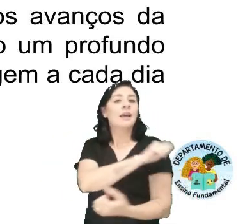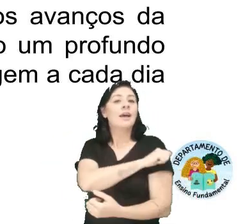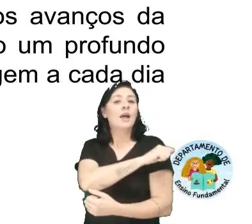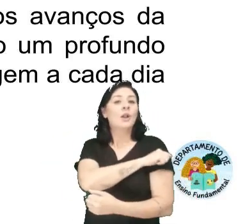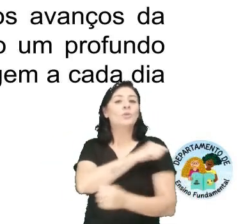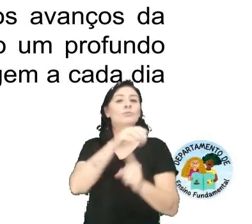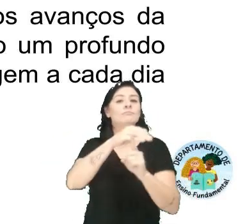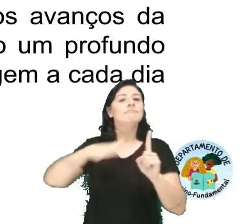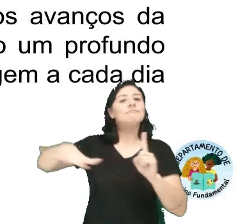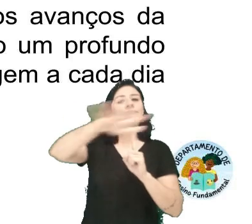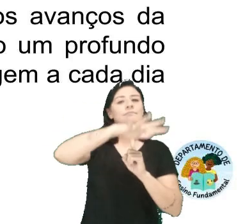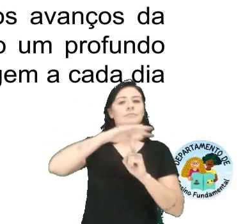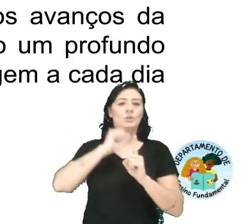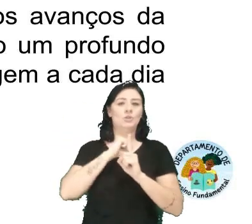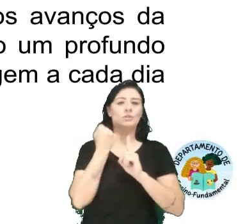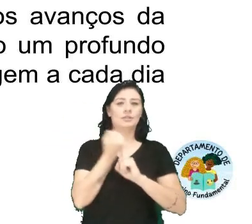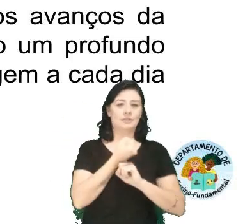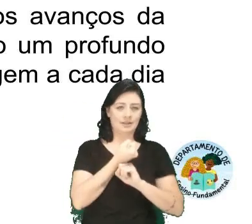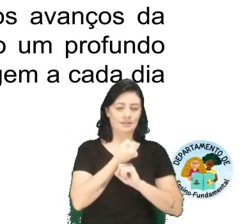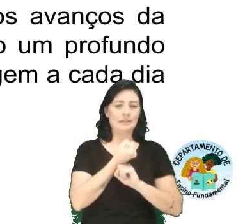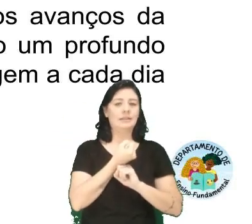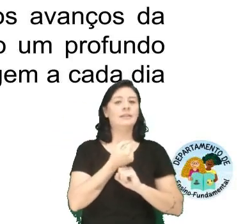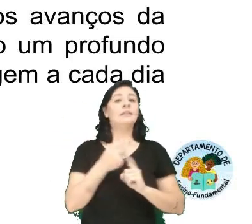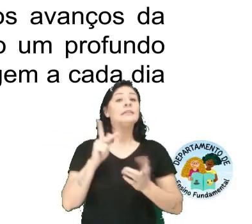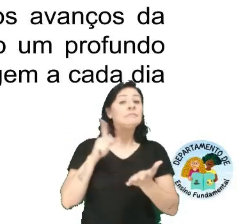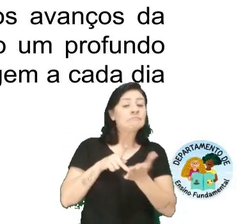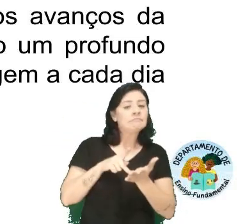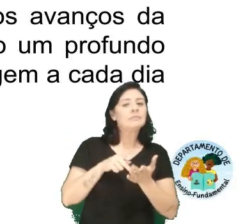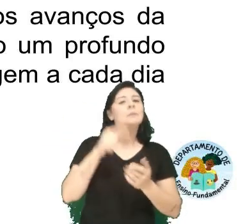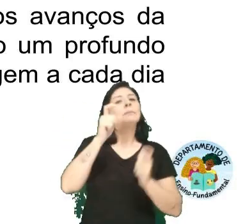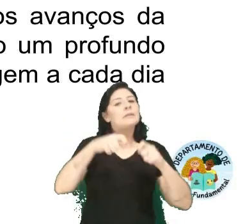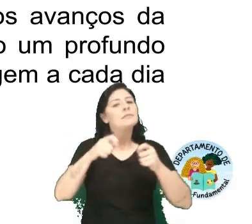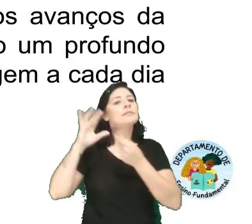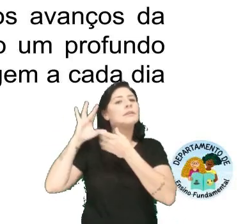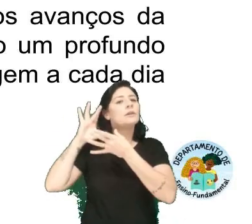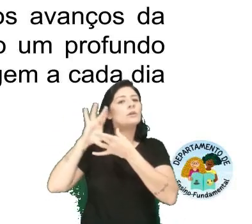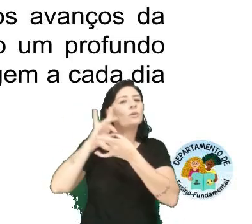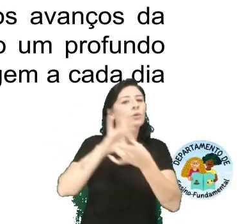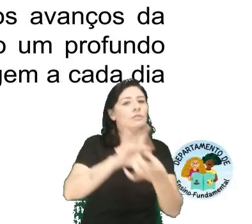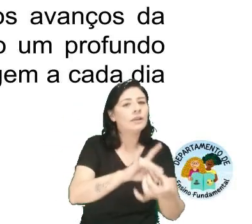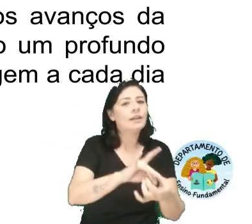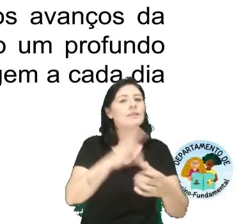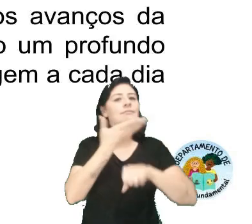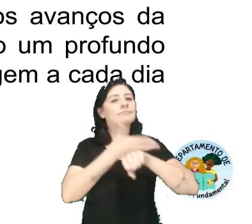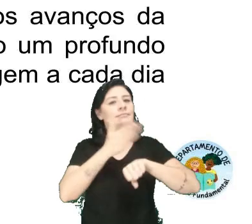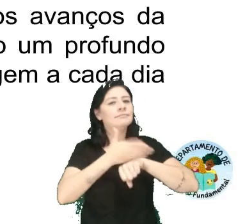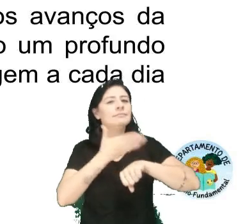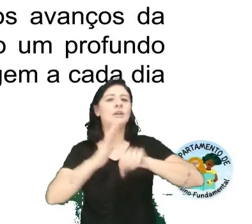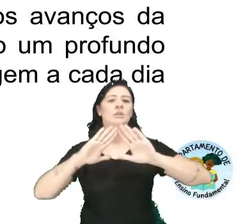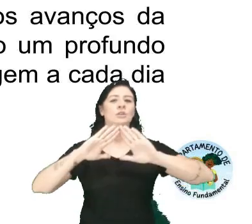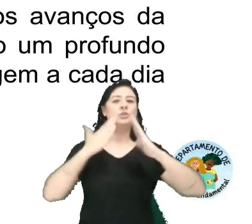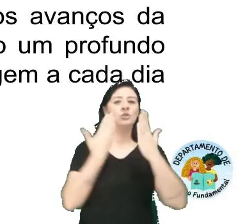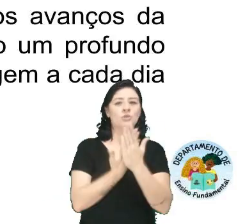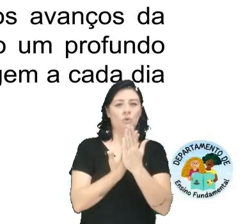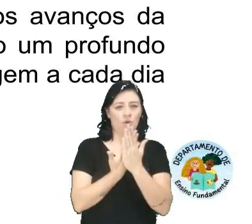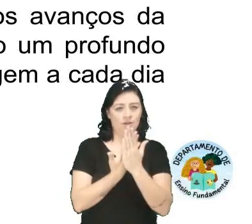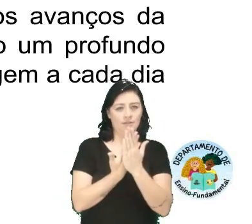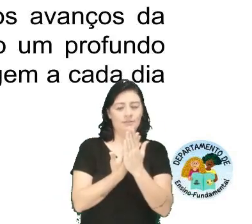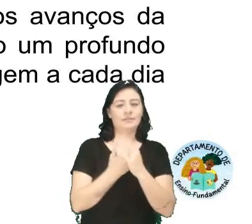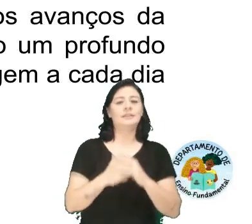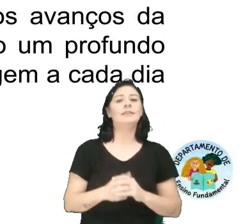social. Por isso, precisam ser integradas de forma contextualizada às práticas escolares e não de forma